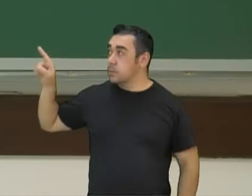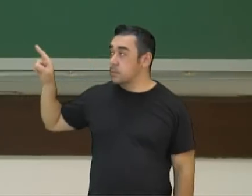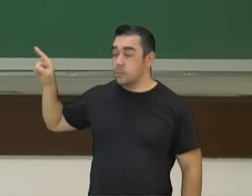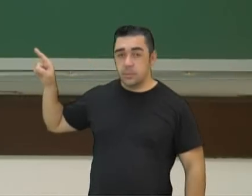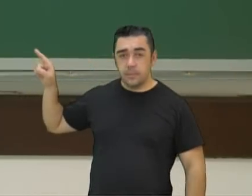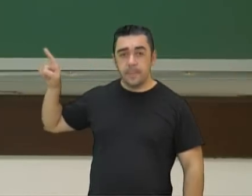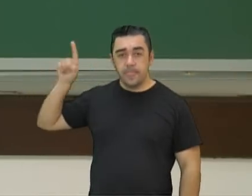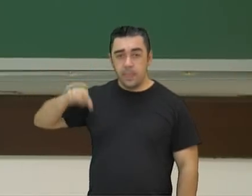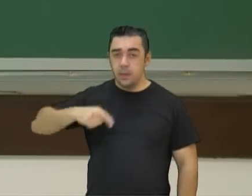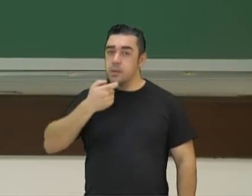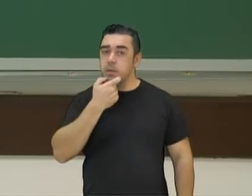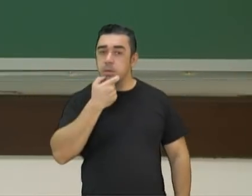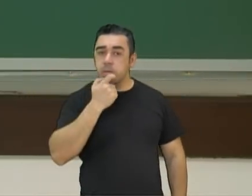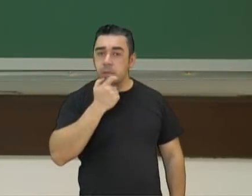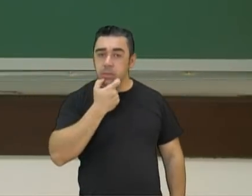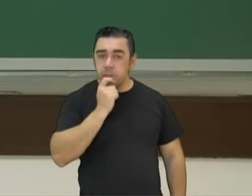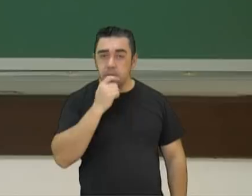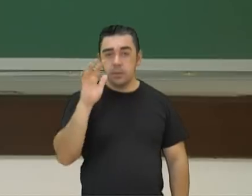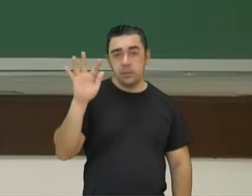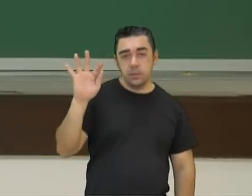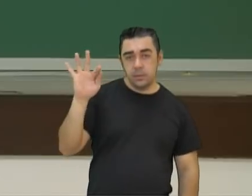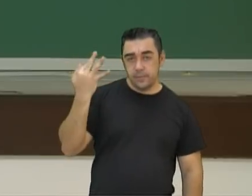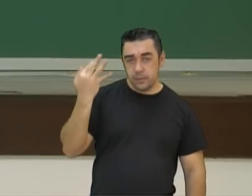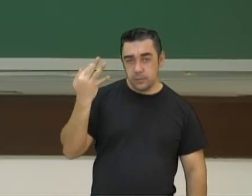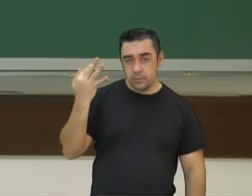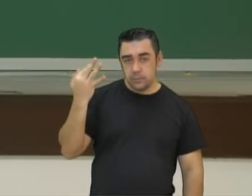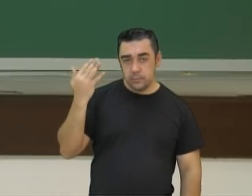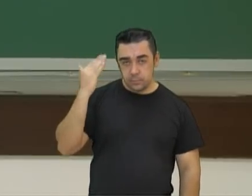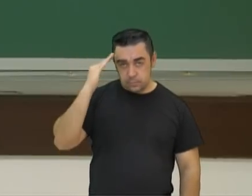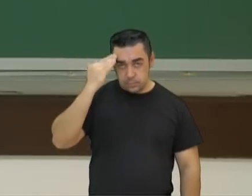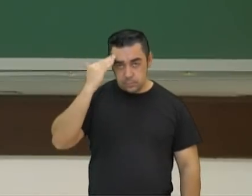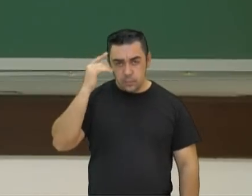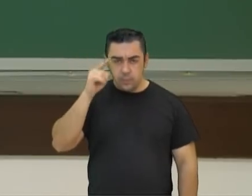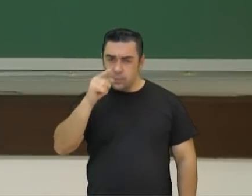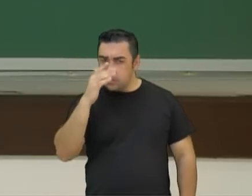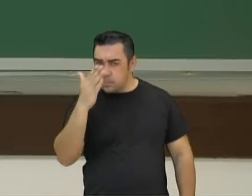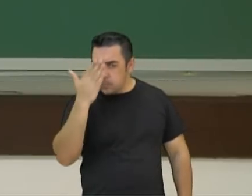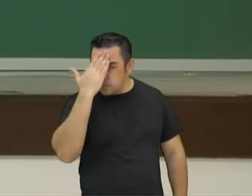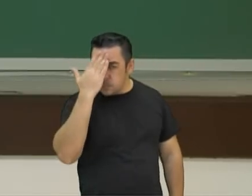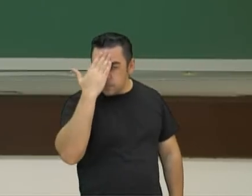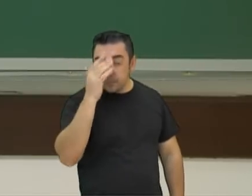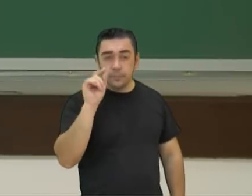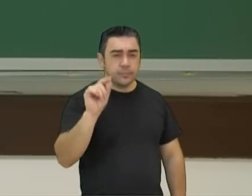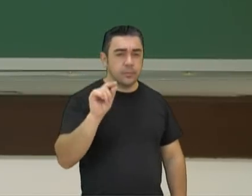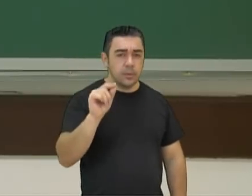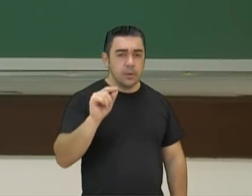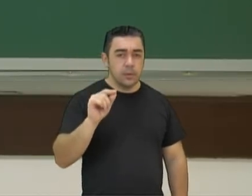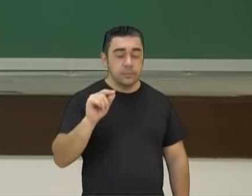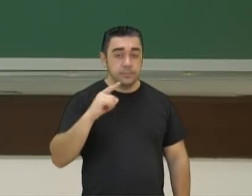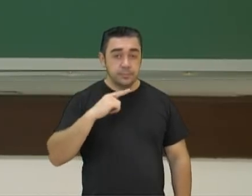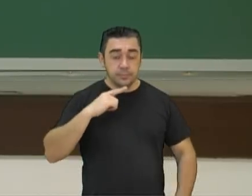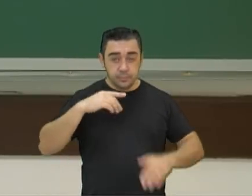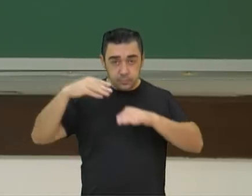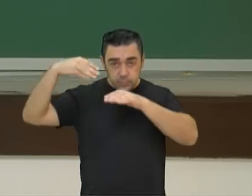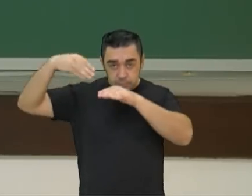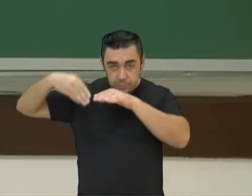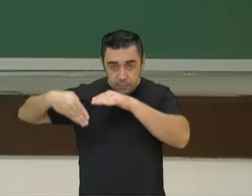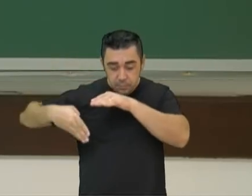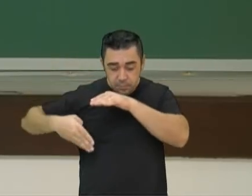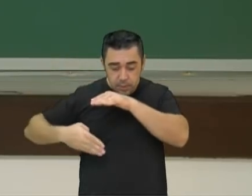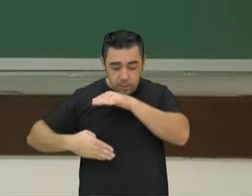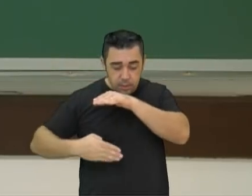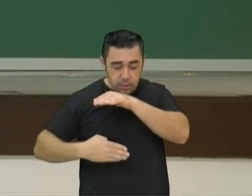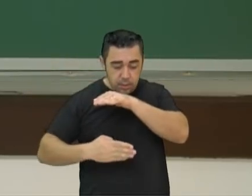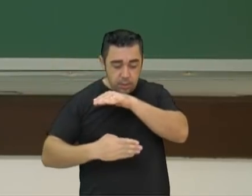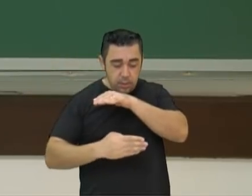a Inglaterra e a França. Inclusive, você deve lembrar, por baixo do Canal da Mancha passa